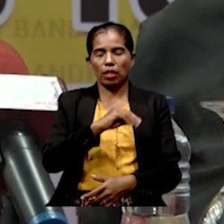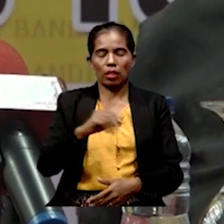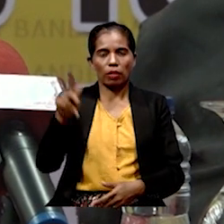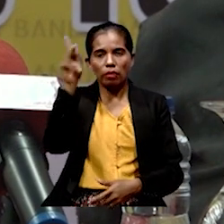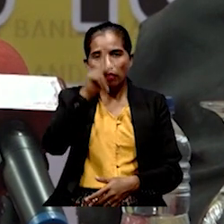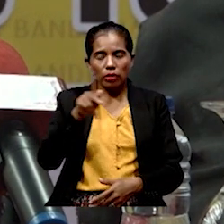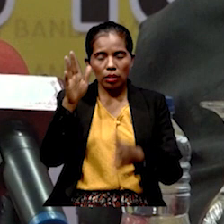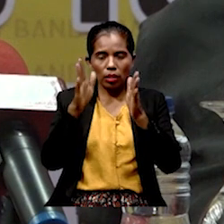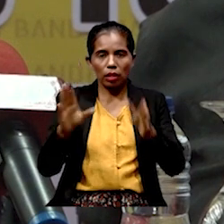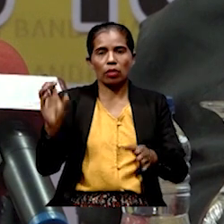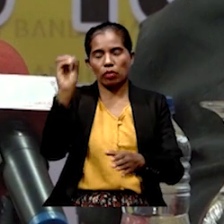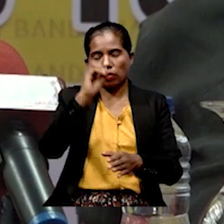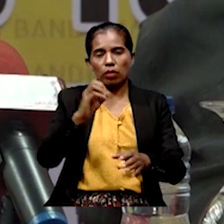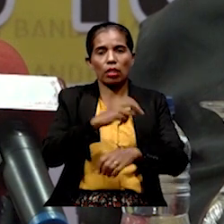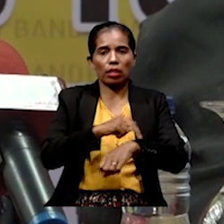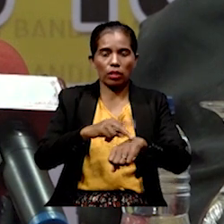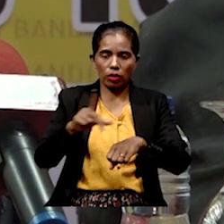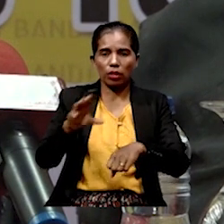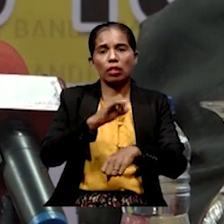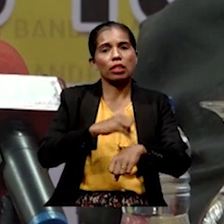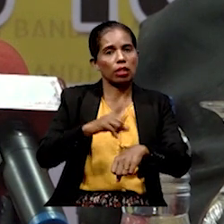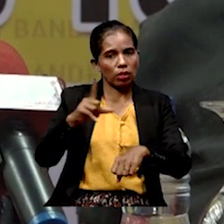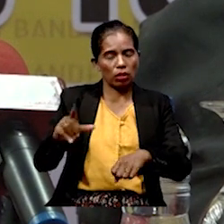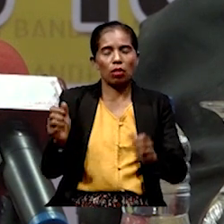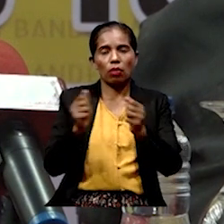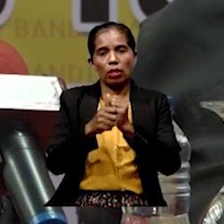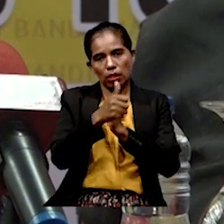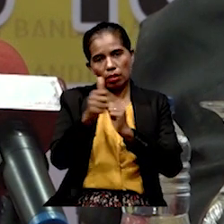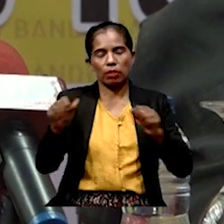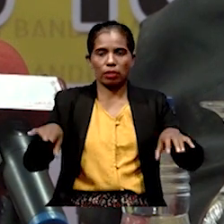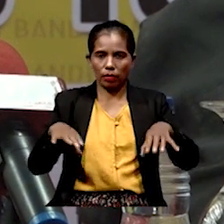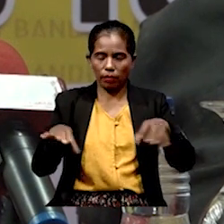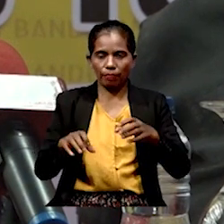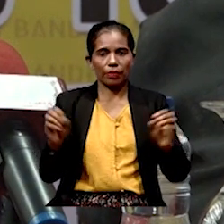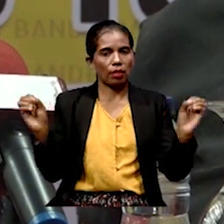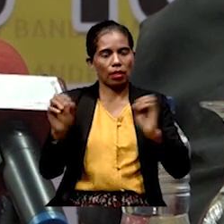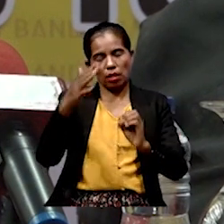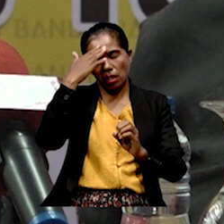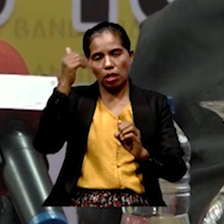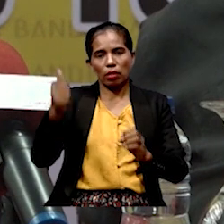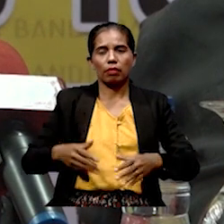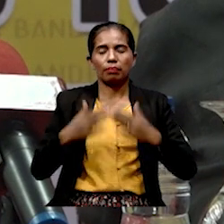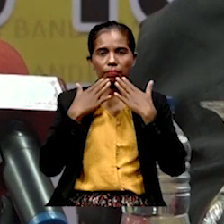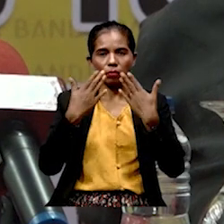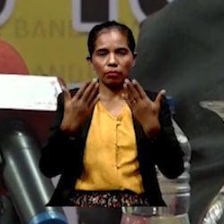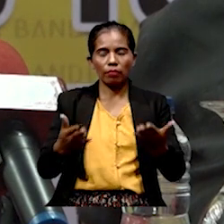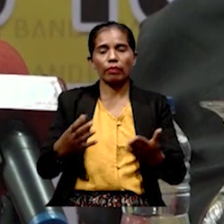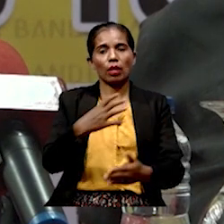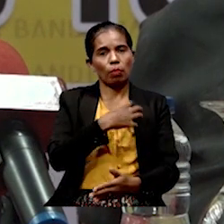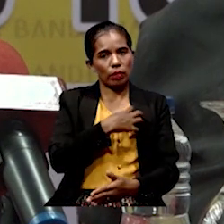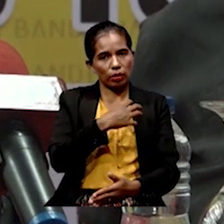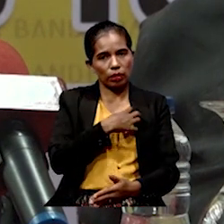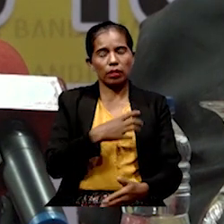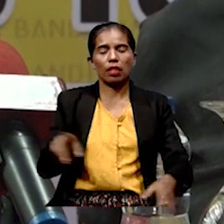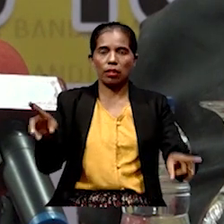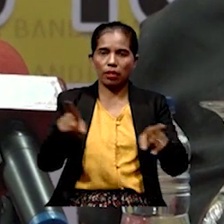observadores nacionais, no internacionais, foi ideia que nesse serviço. La halua agradecemos PNTL, nebe